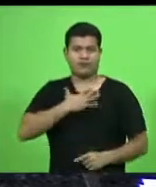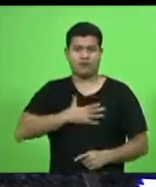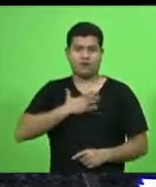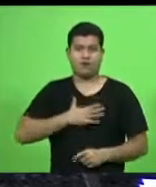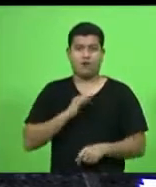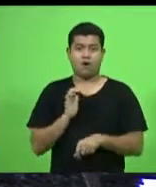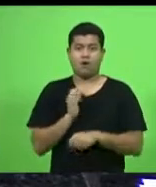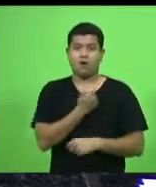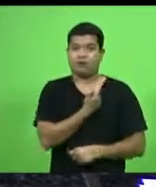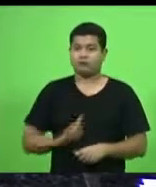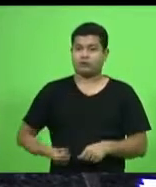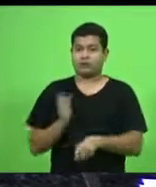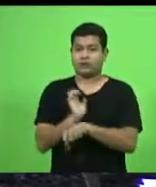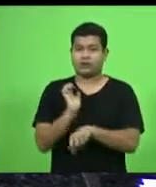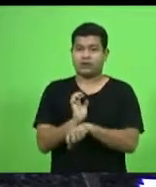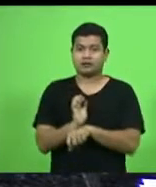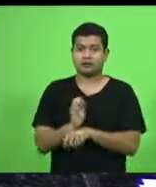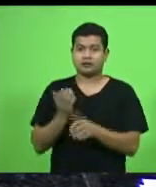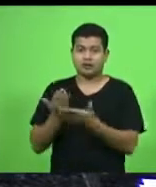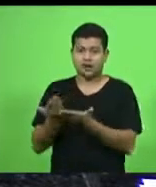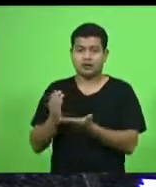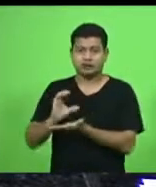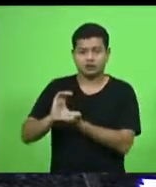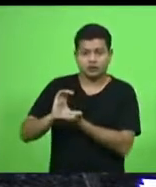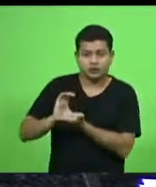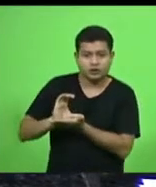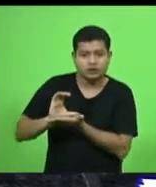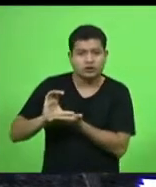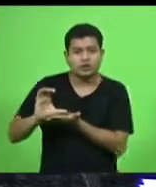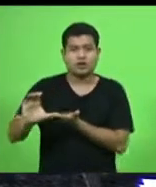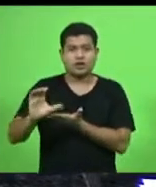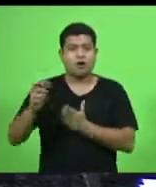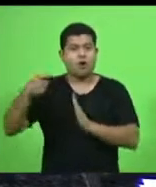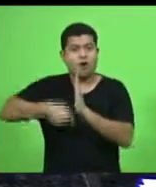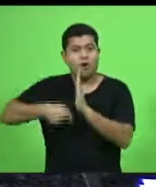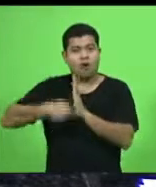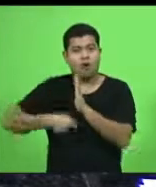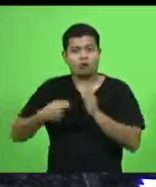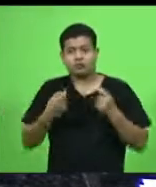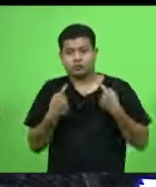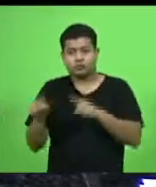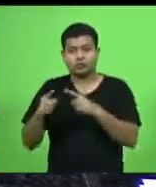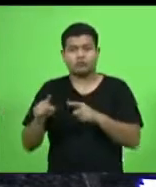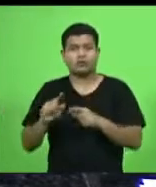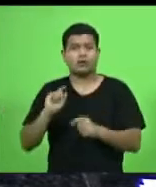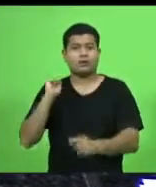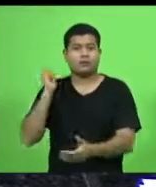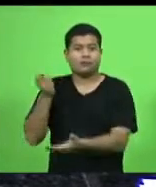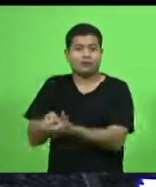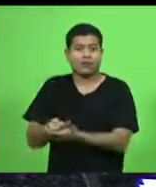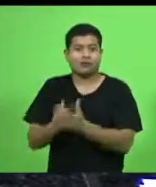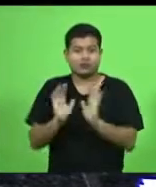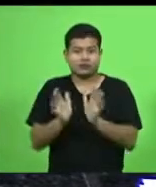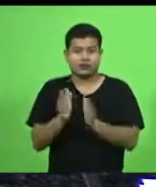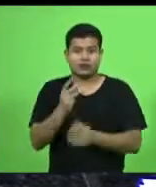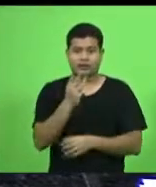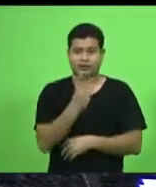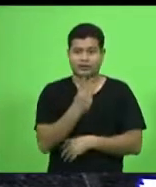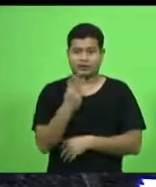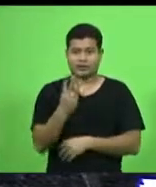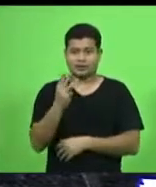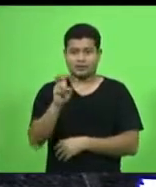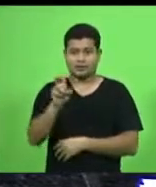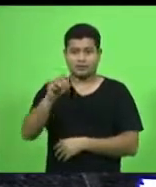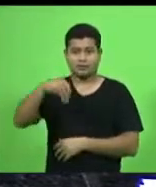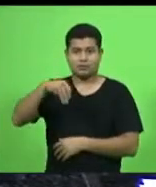alocou 335 milhões de reais para o combate ao Covid. 335 milhões até 31 de agosto